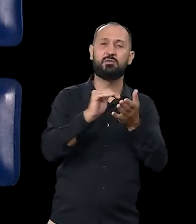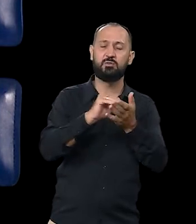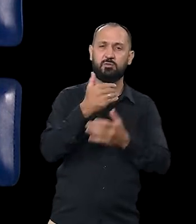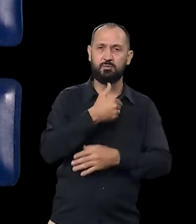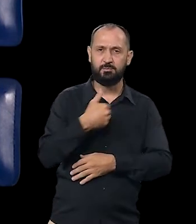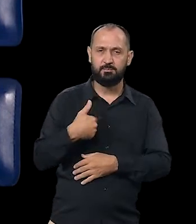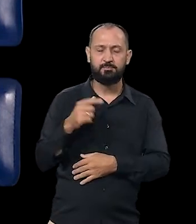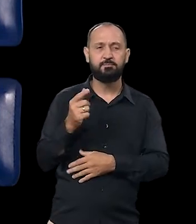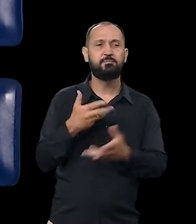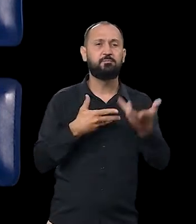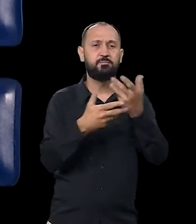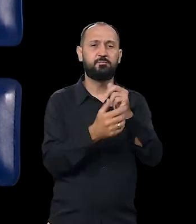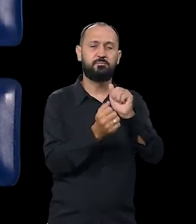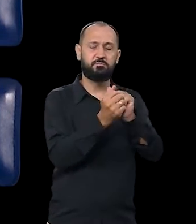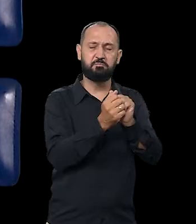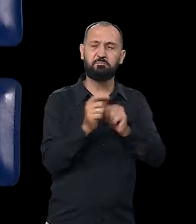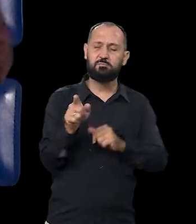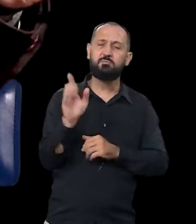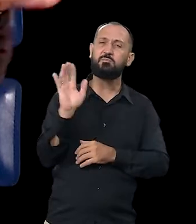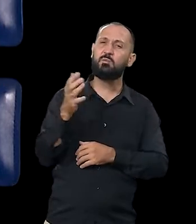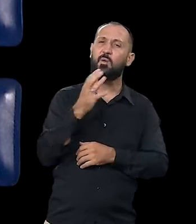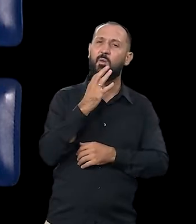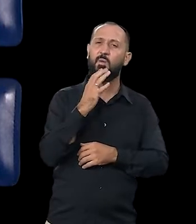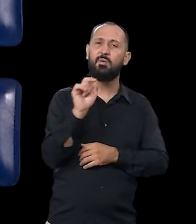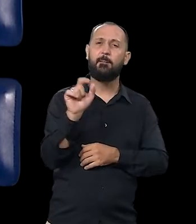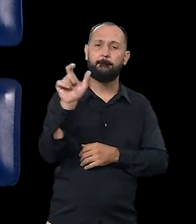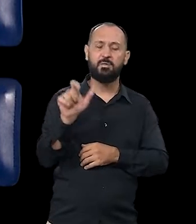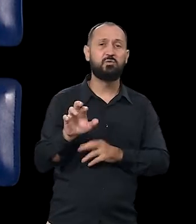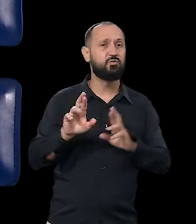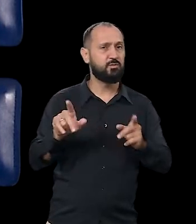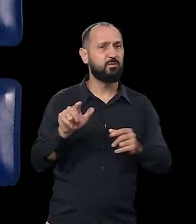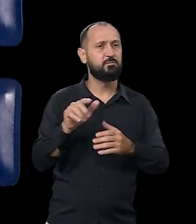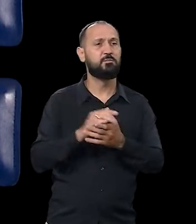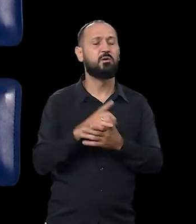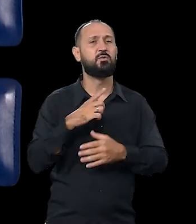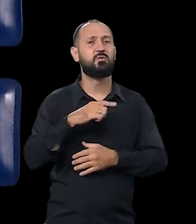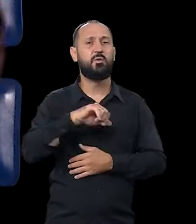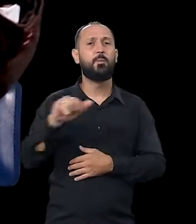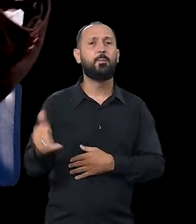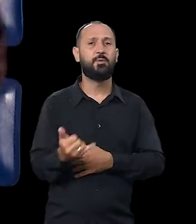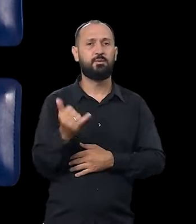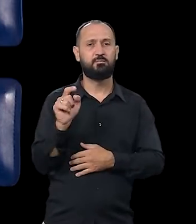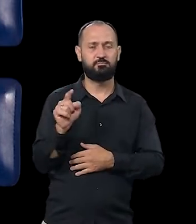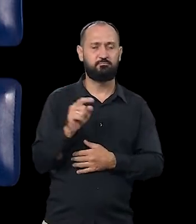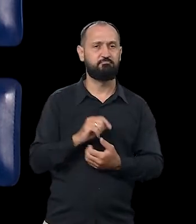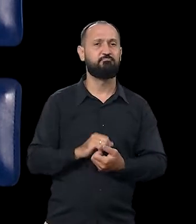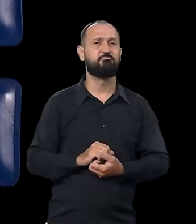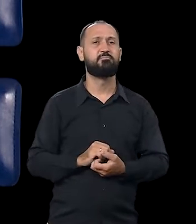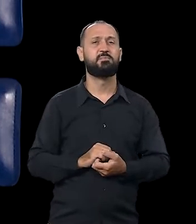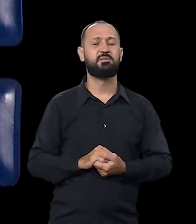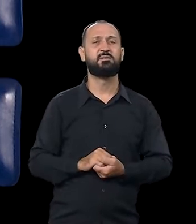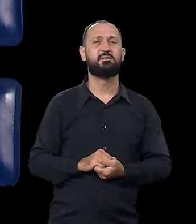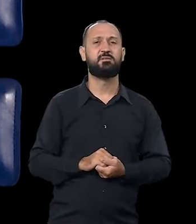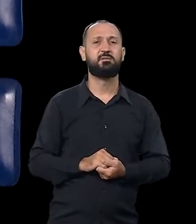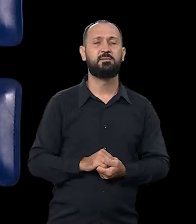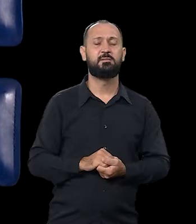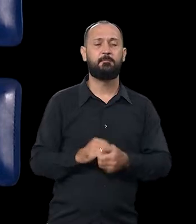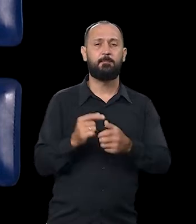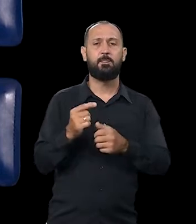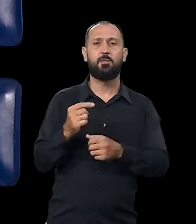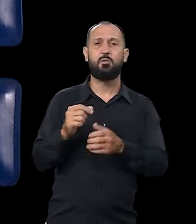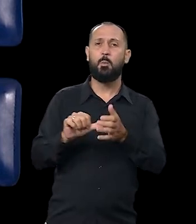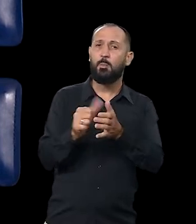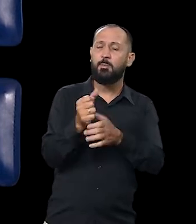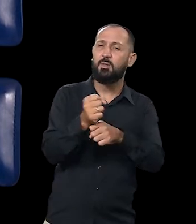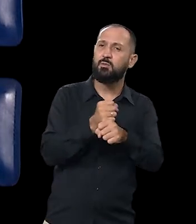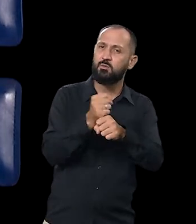era o secretário de governo. Grande interlocutor e ali já conheci uma pessoa diferenciada. Eu tive a oportunidade de,